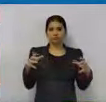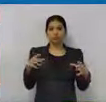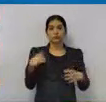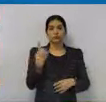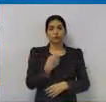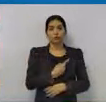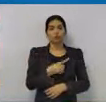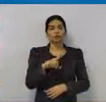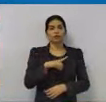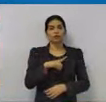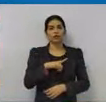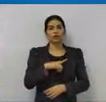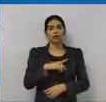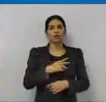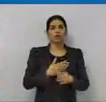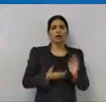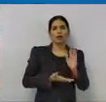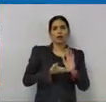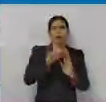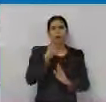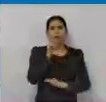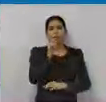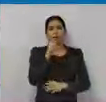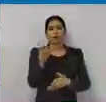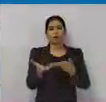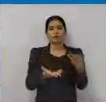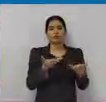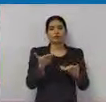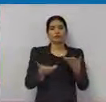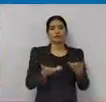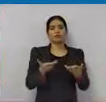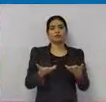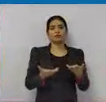Nós teríamos um aumento de água tratada da UNAM